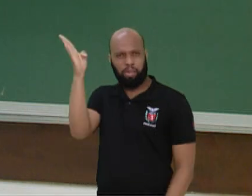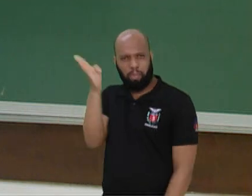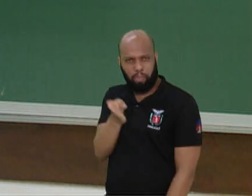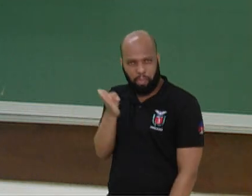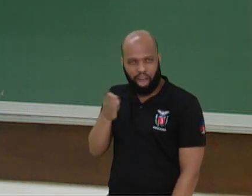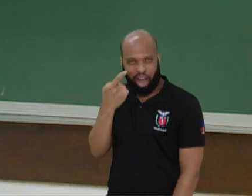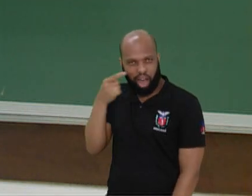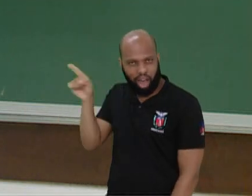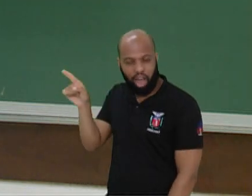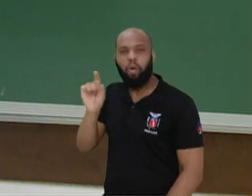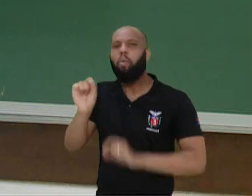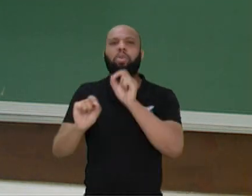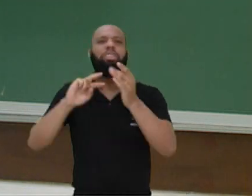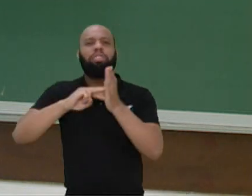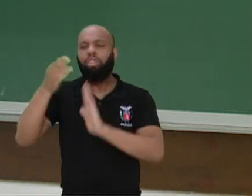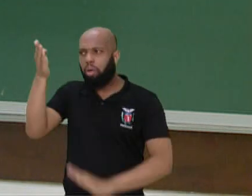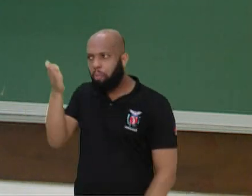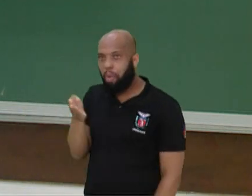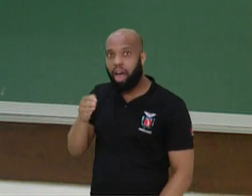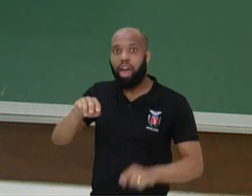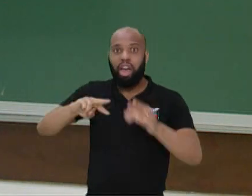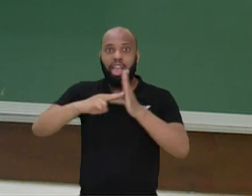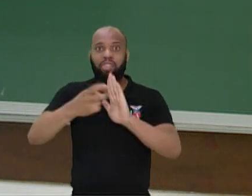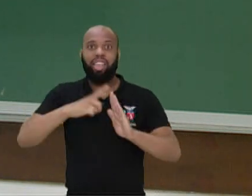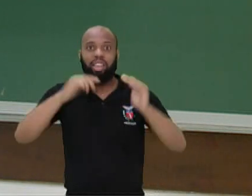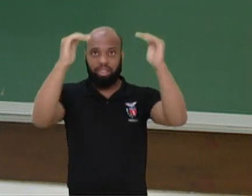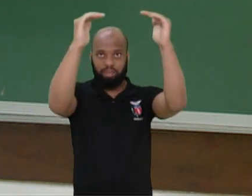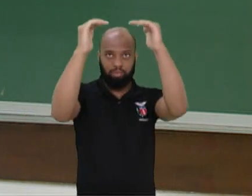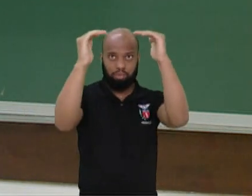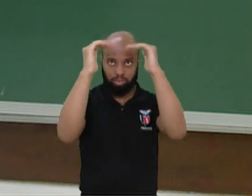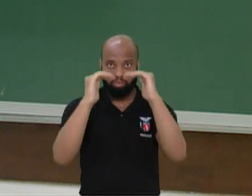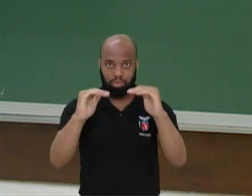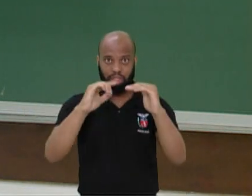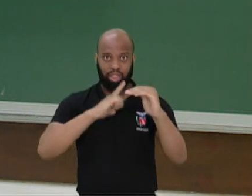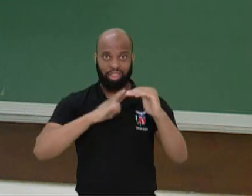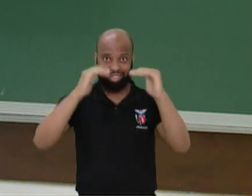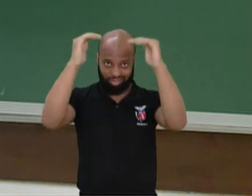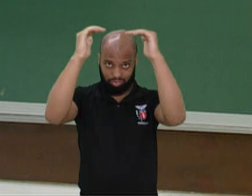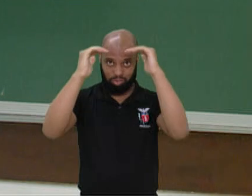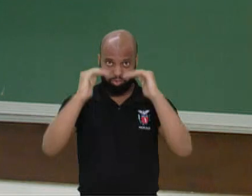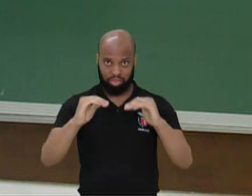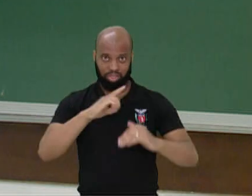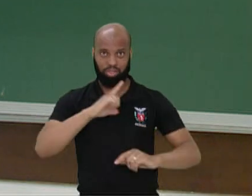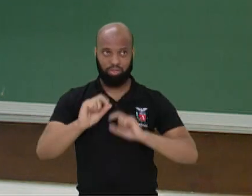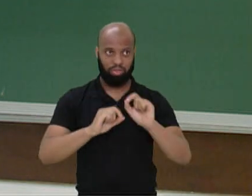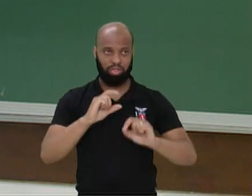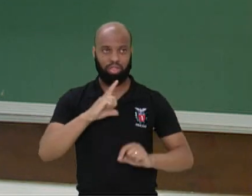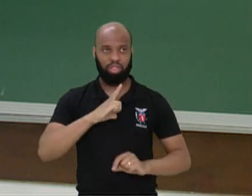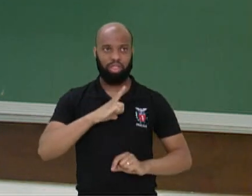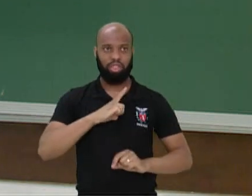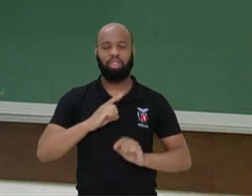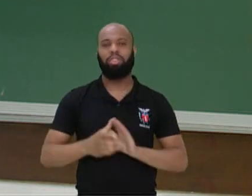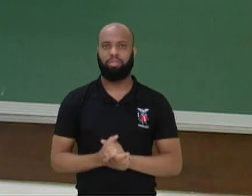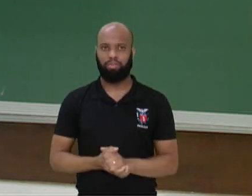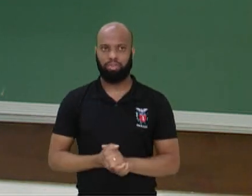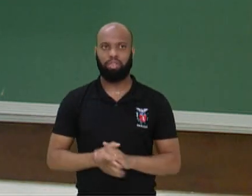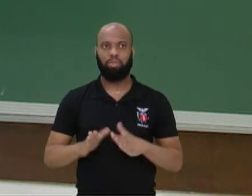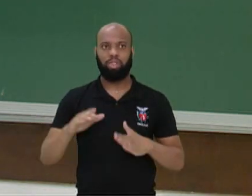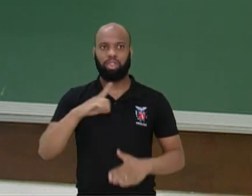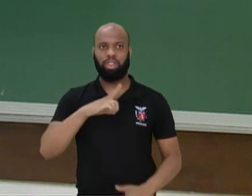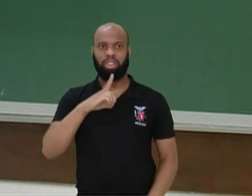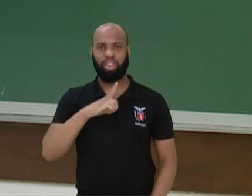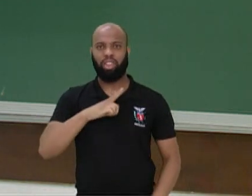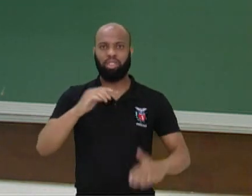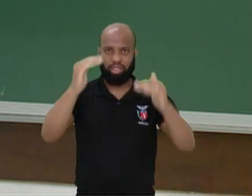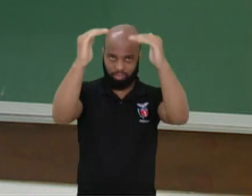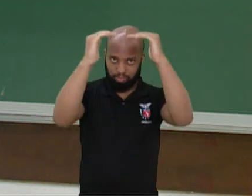barra, tá vendo? O que significa isso? É a continuação do verso de cima. Então, esse de los